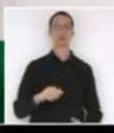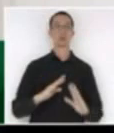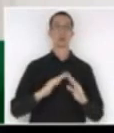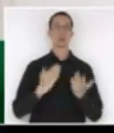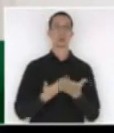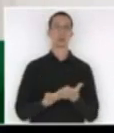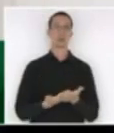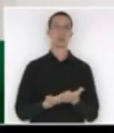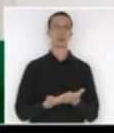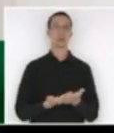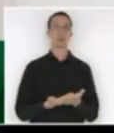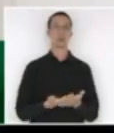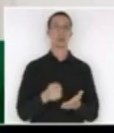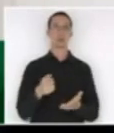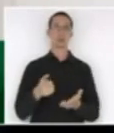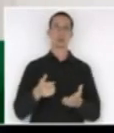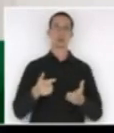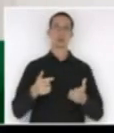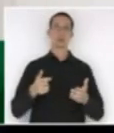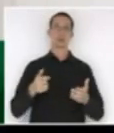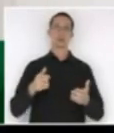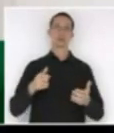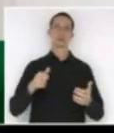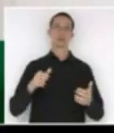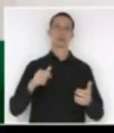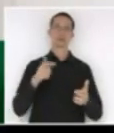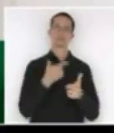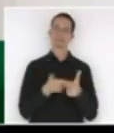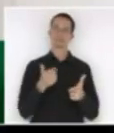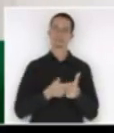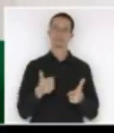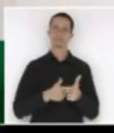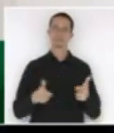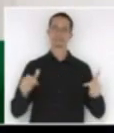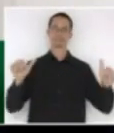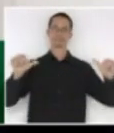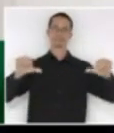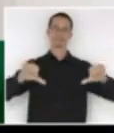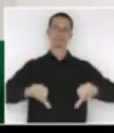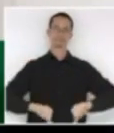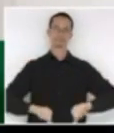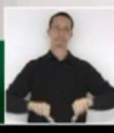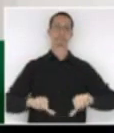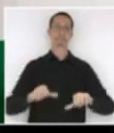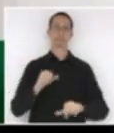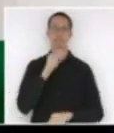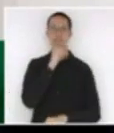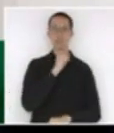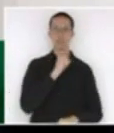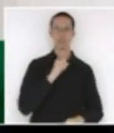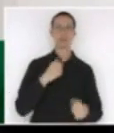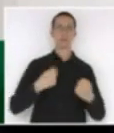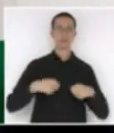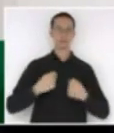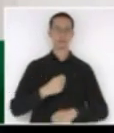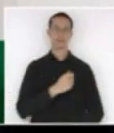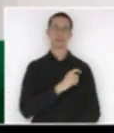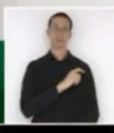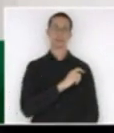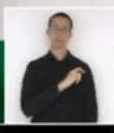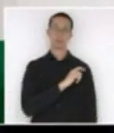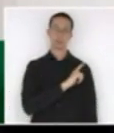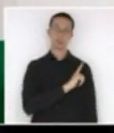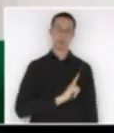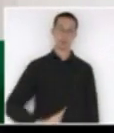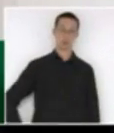de deterioração, e nós entendemos que é preciso que o governo do estado, através da nossa secretaria